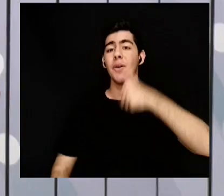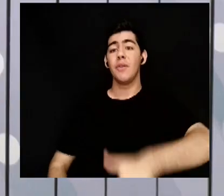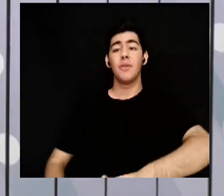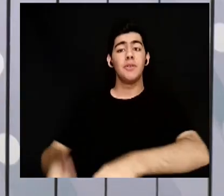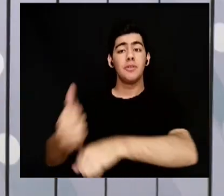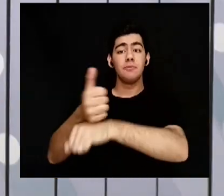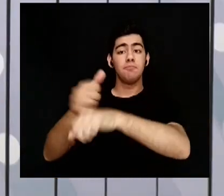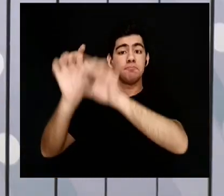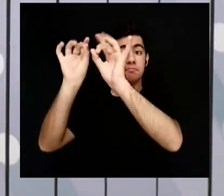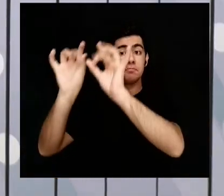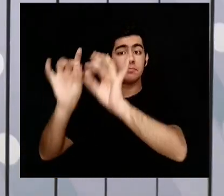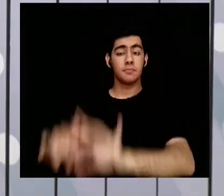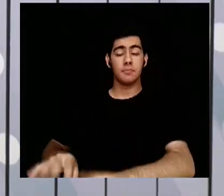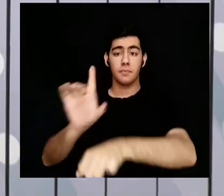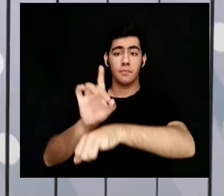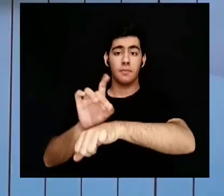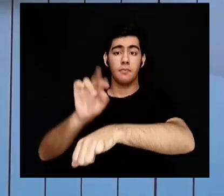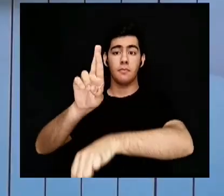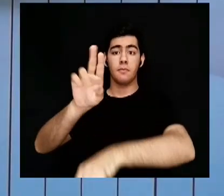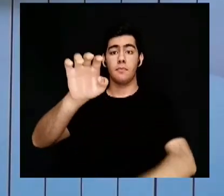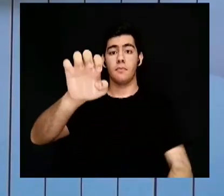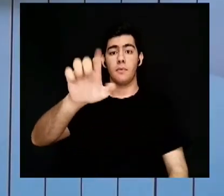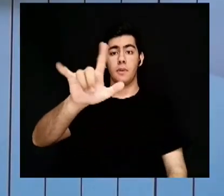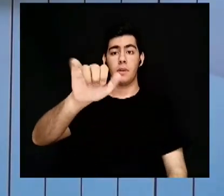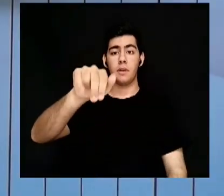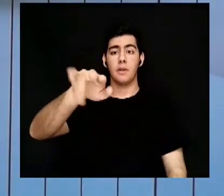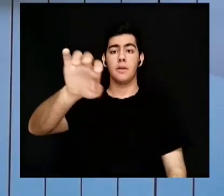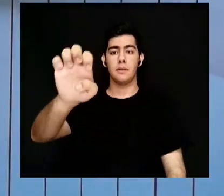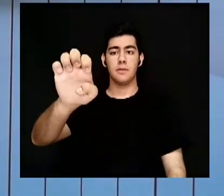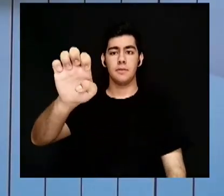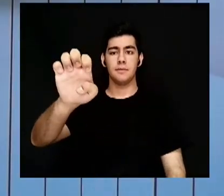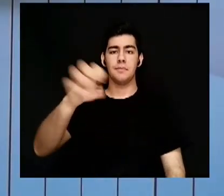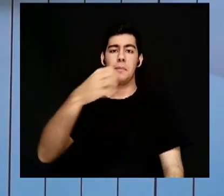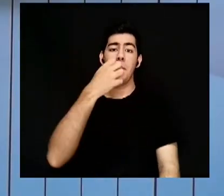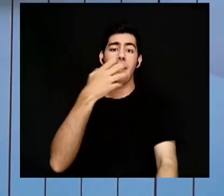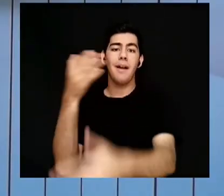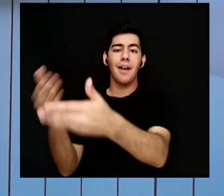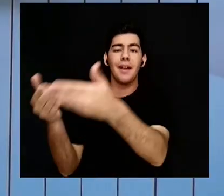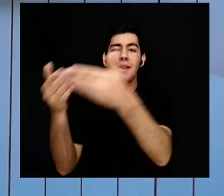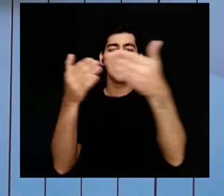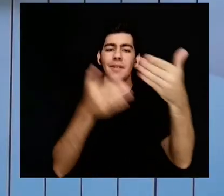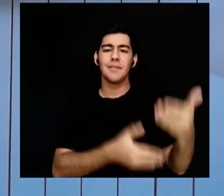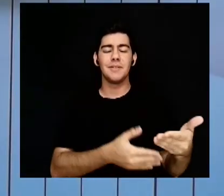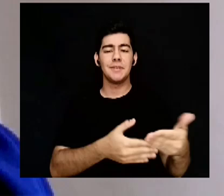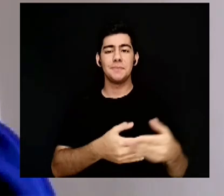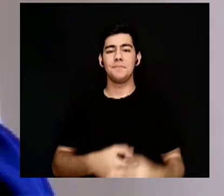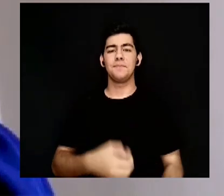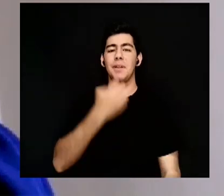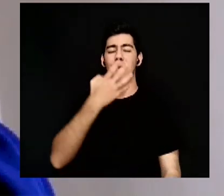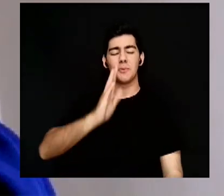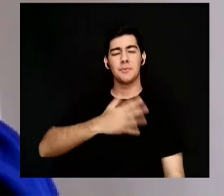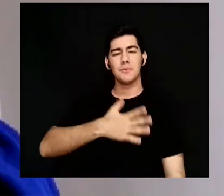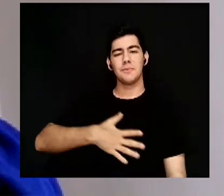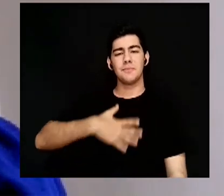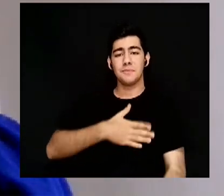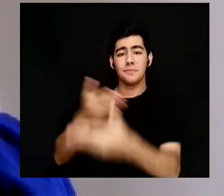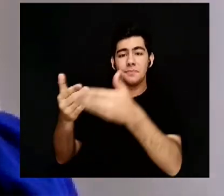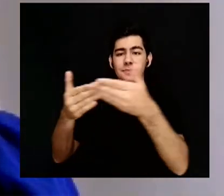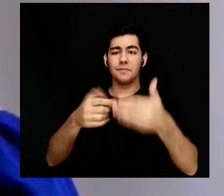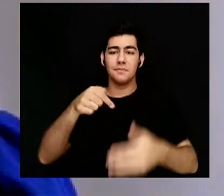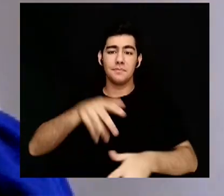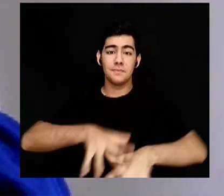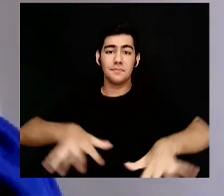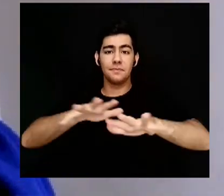doutora Eliane Dias JK. Seja muito bem-vinda, doutora. Prazer te receber. Bom dia, muito obrigada